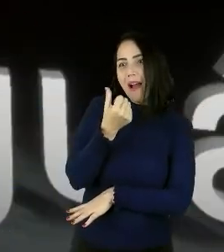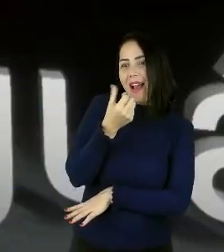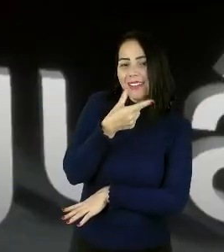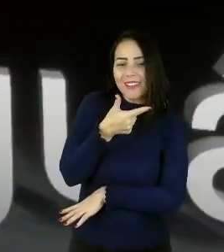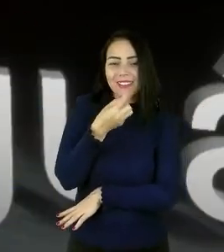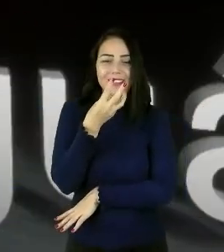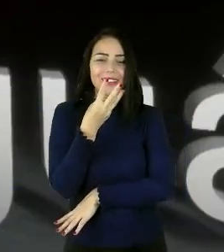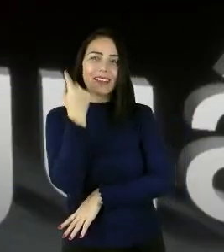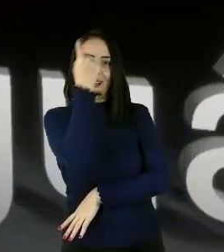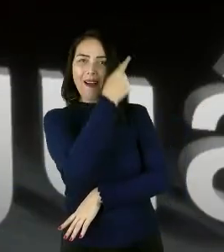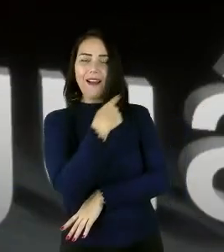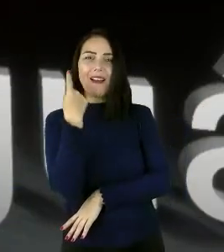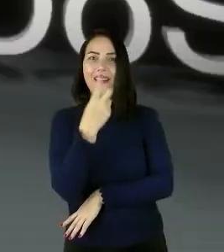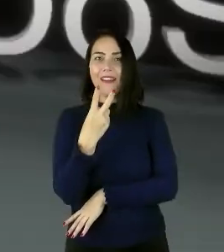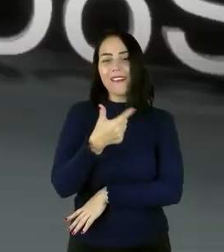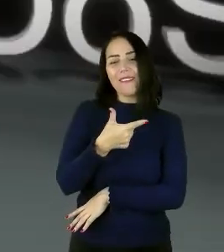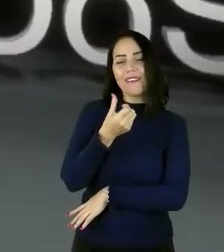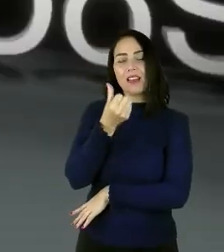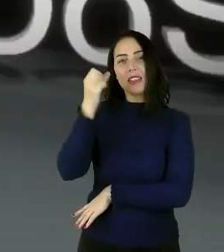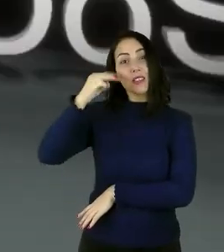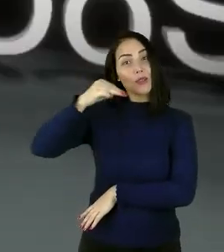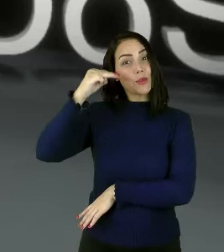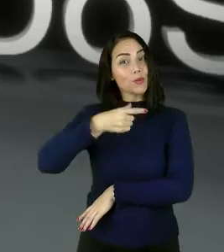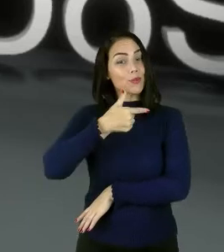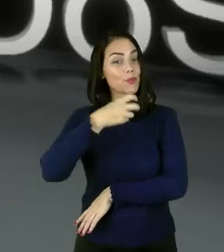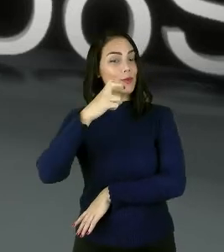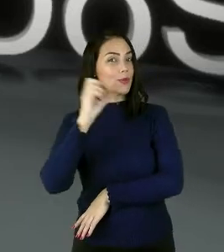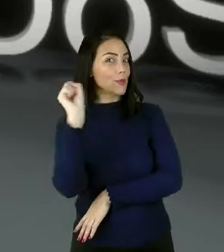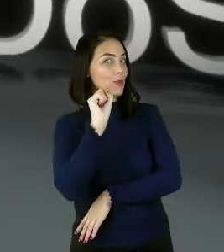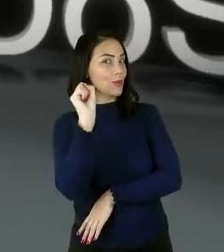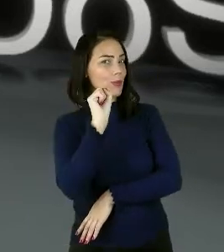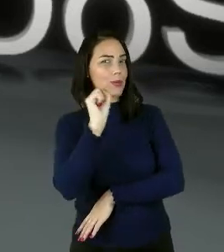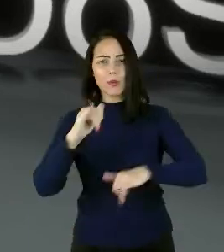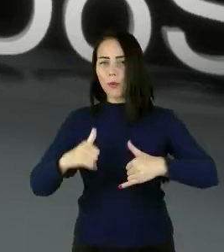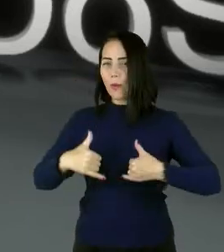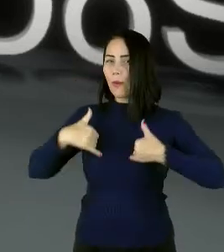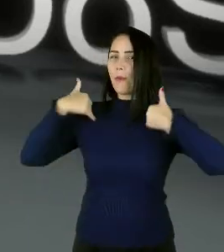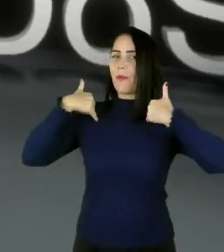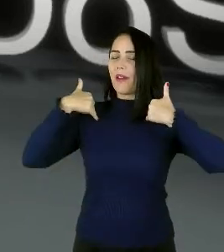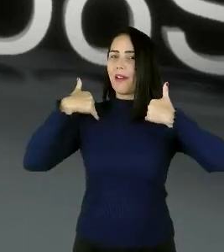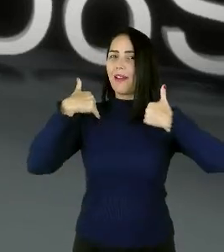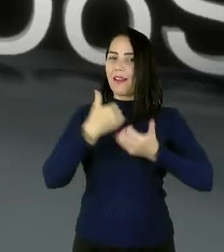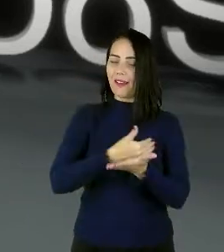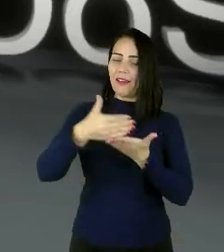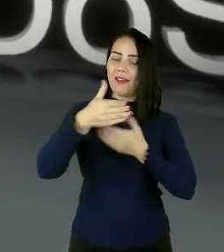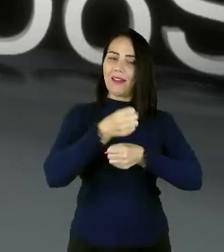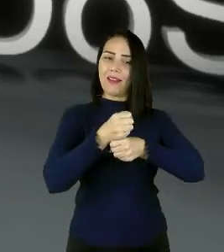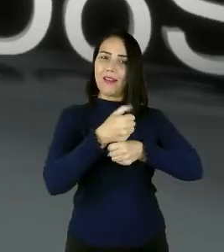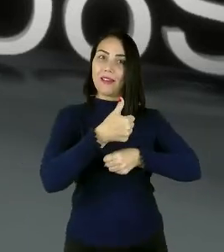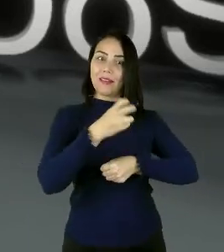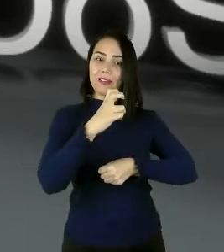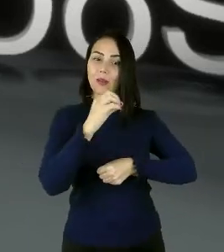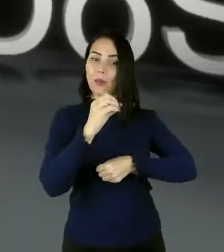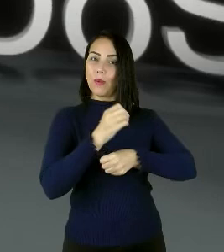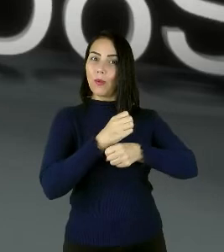26 minutos e 25 segundos para comemorarmos o aniversário de 150 anos do início da colonização